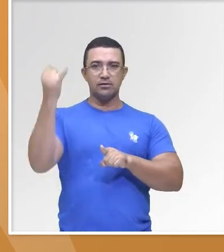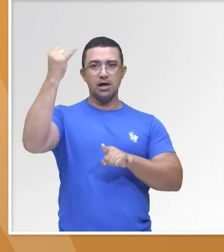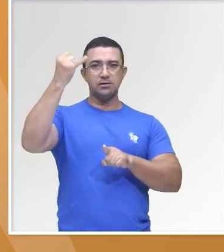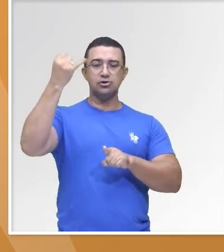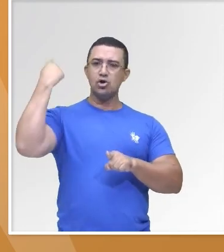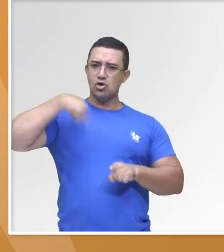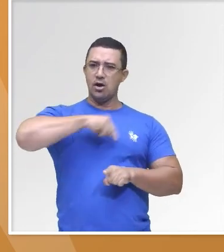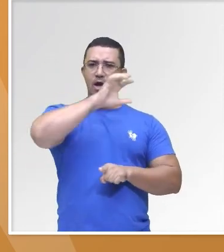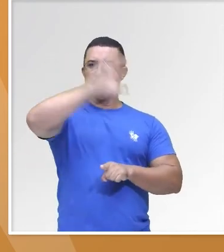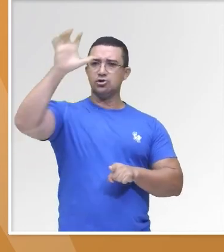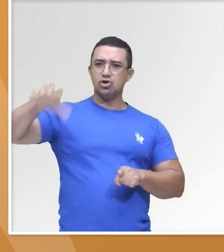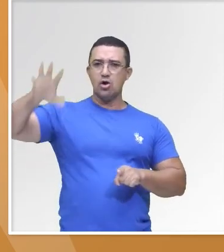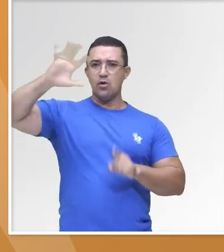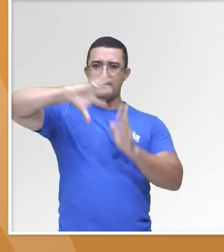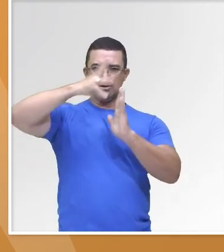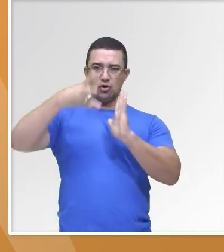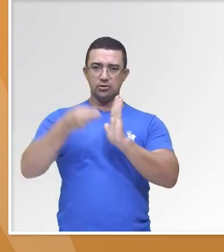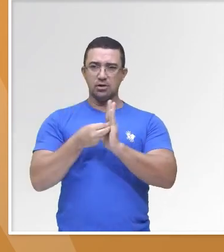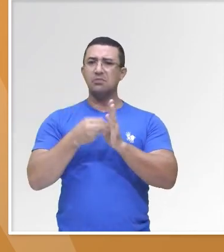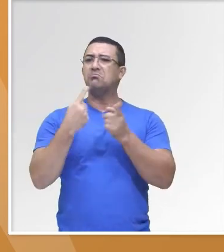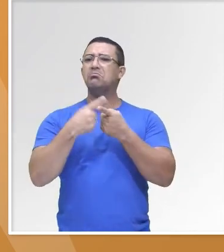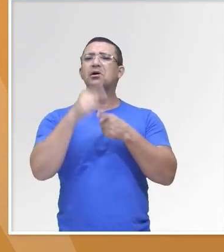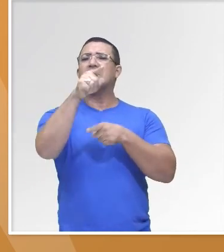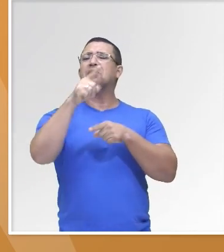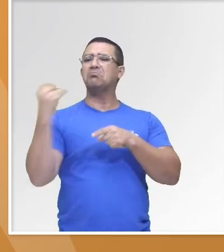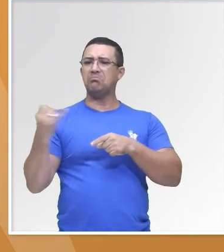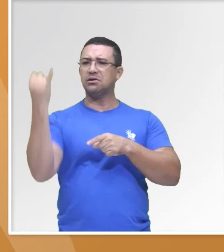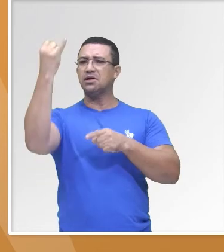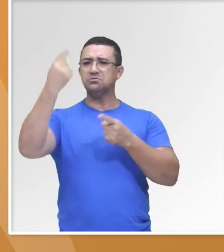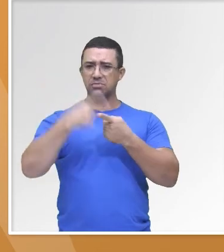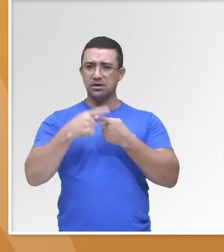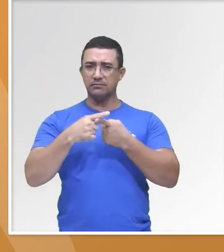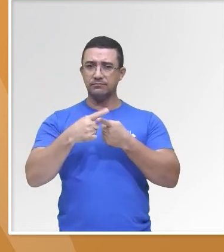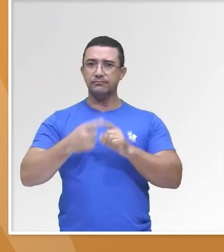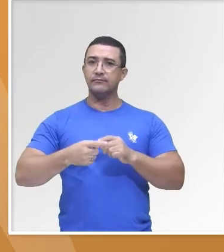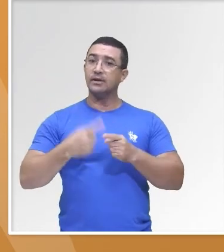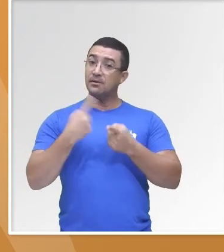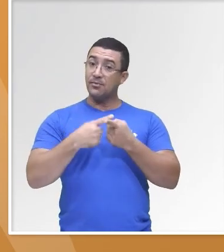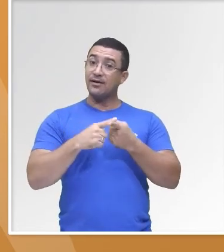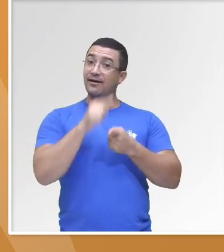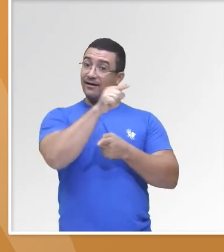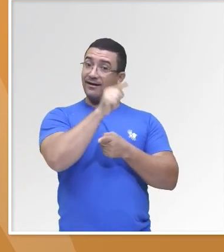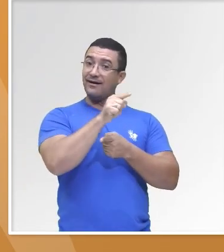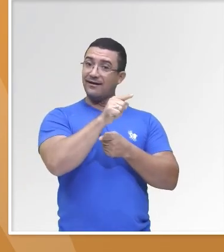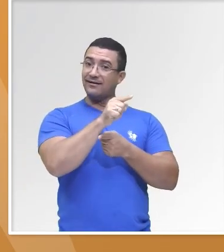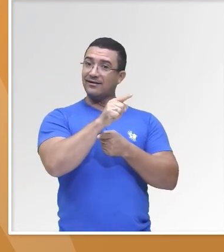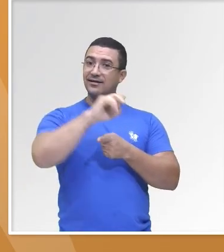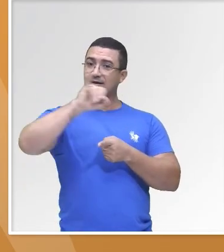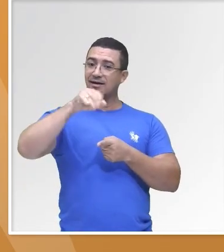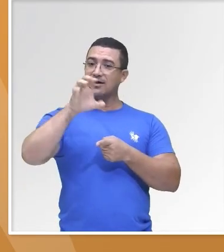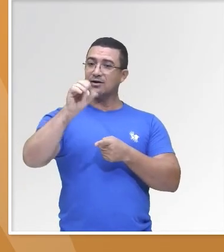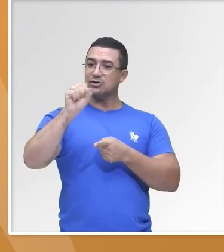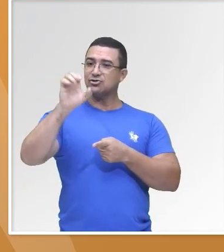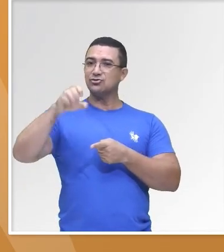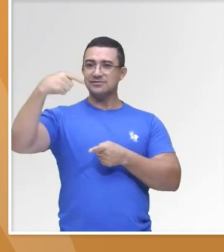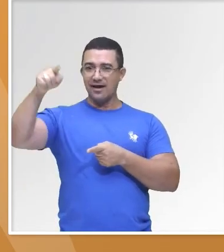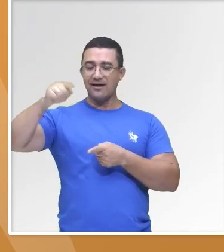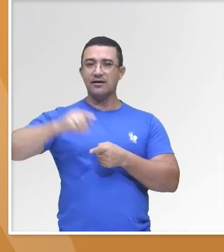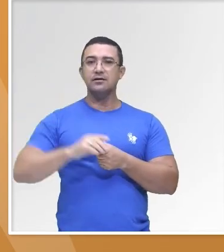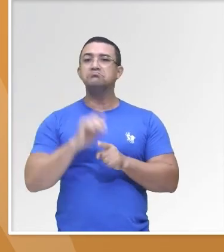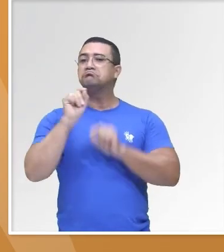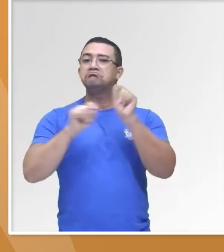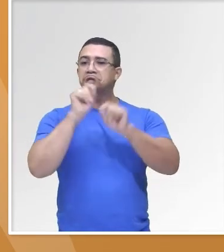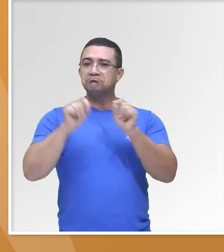que ele é importante para nós? Vou explicar. Porque foi ele, na verdade, na época do José I de